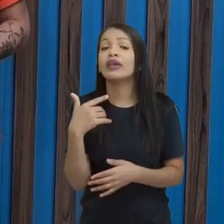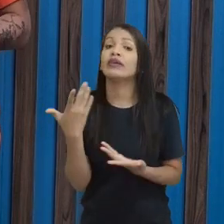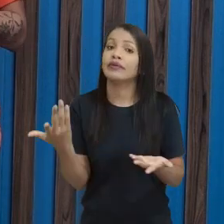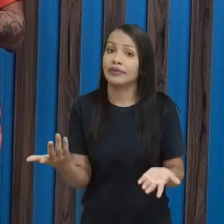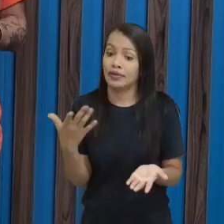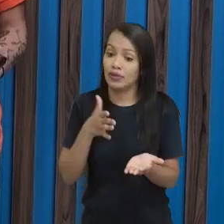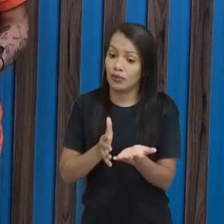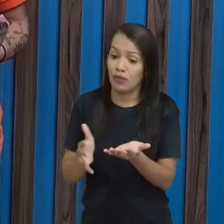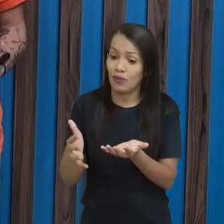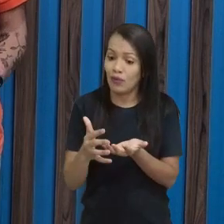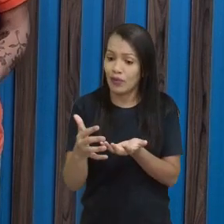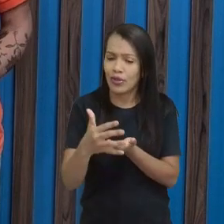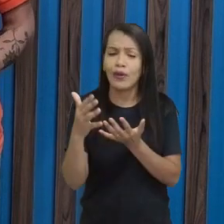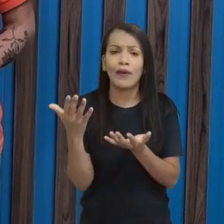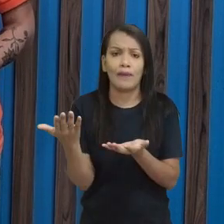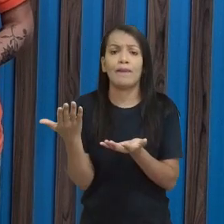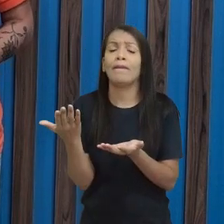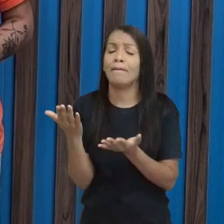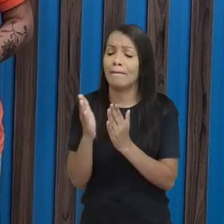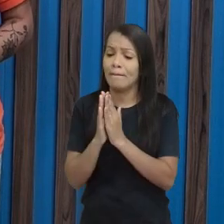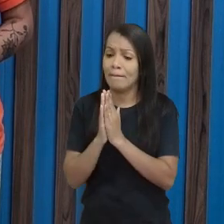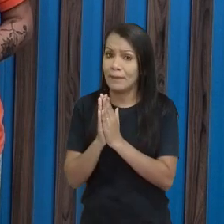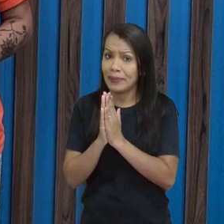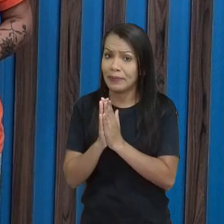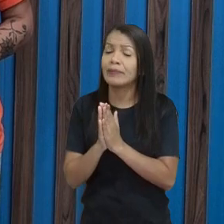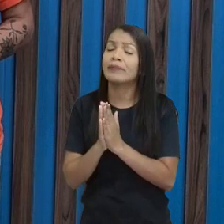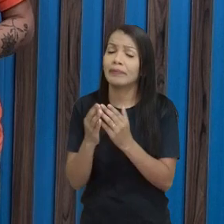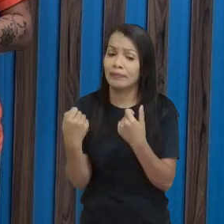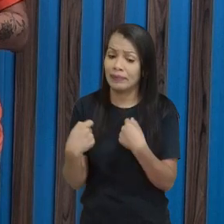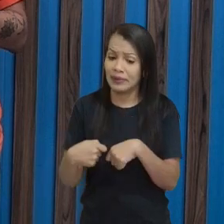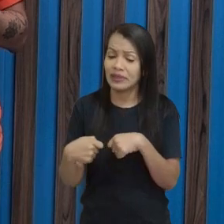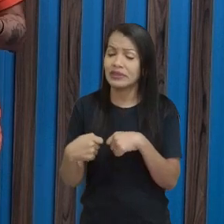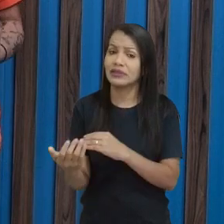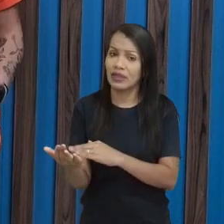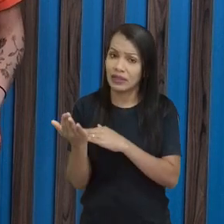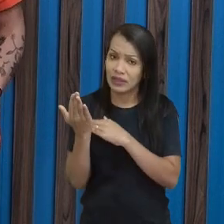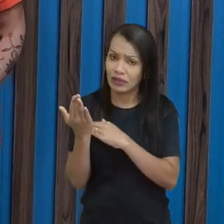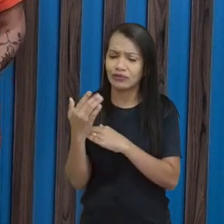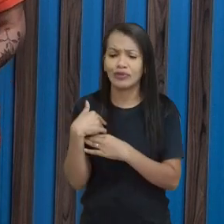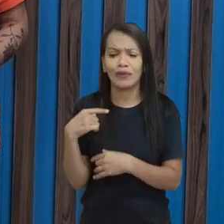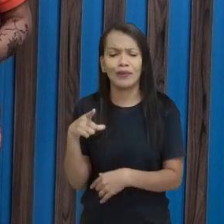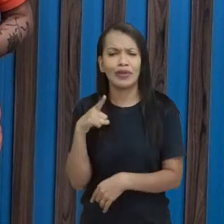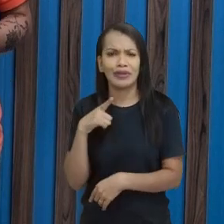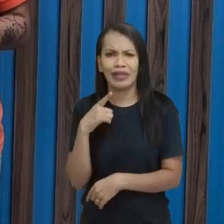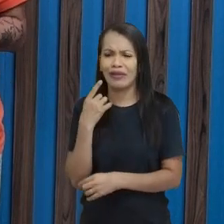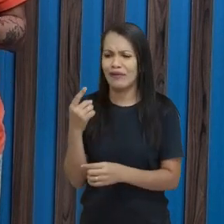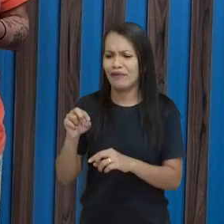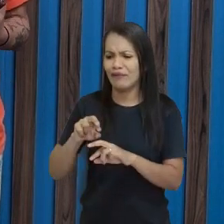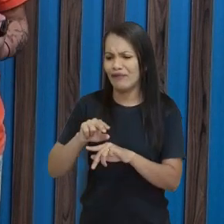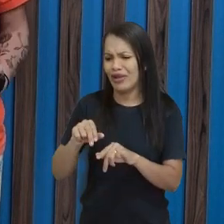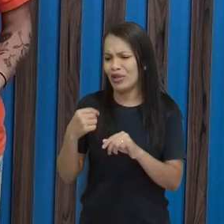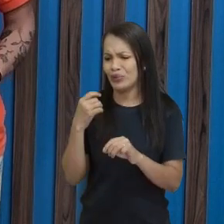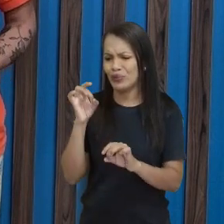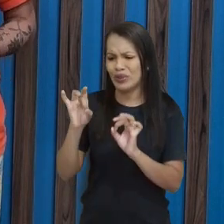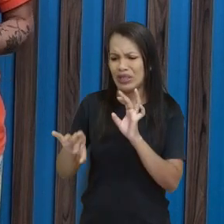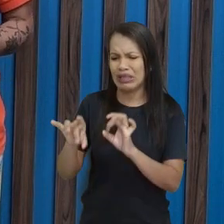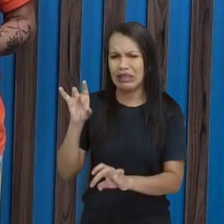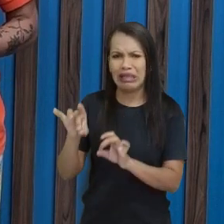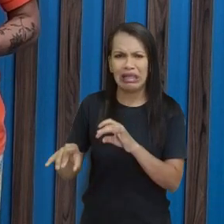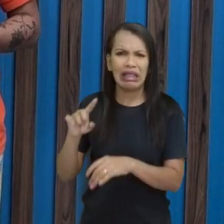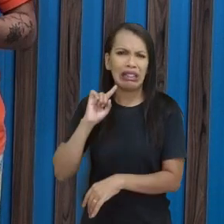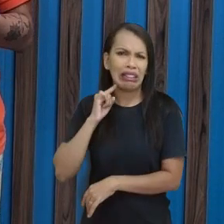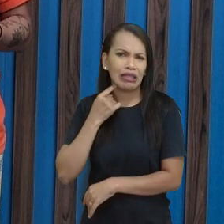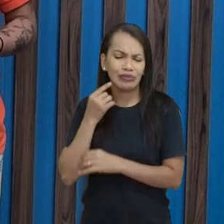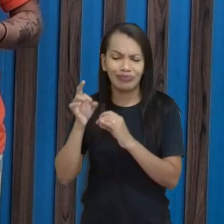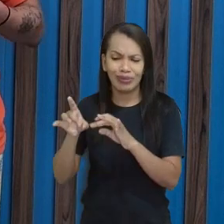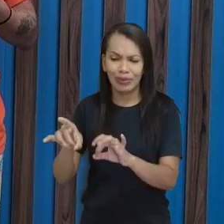né? Também sofre com esse problema, né? Do problema do lixo, né? Que a gente sempre trabalha aqui. Então,